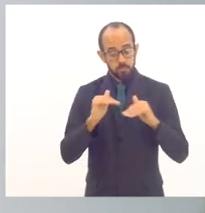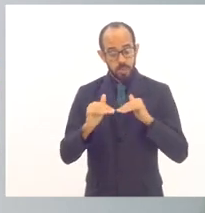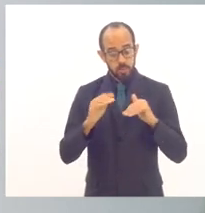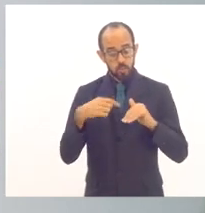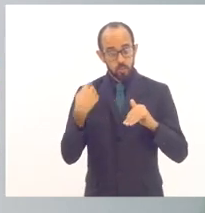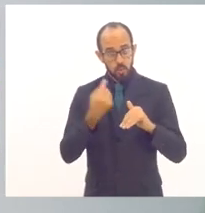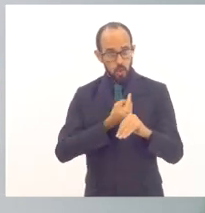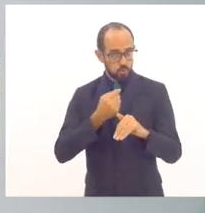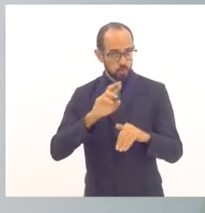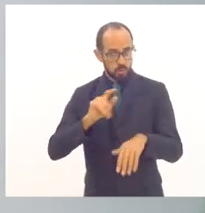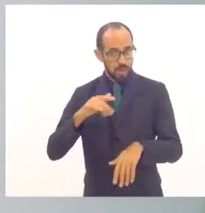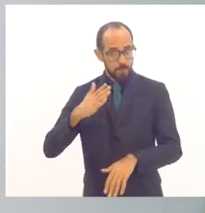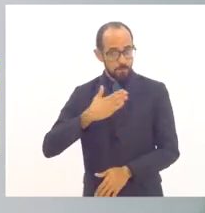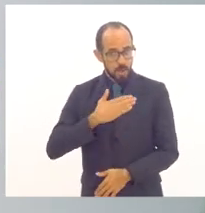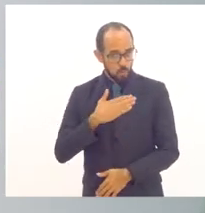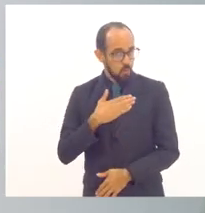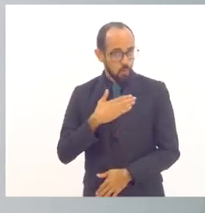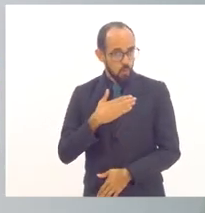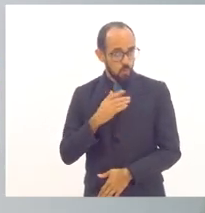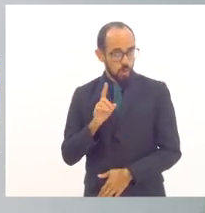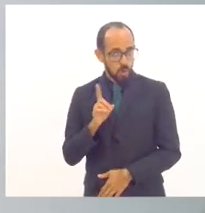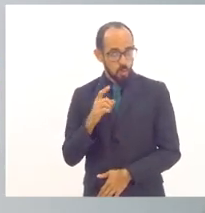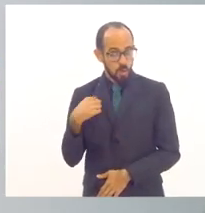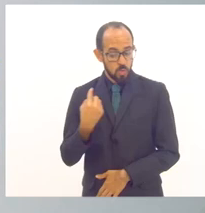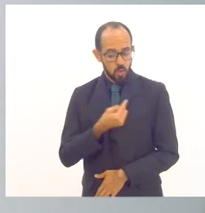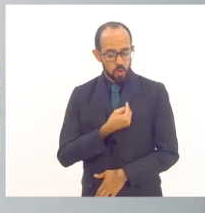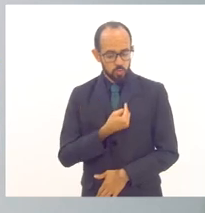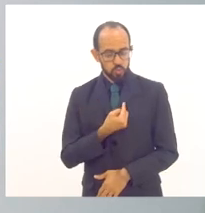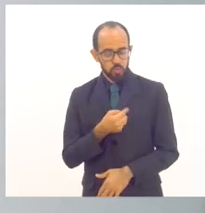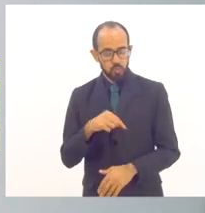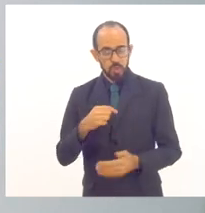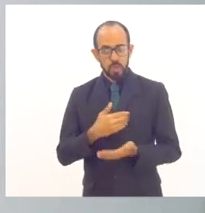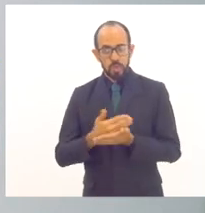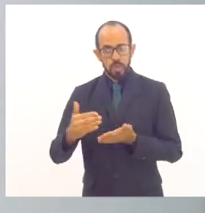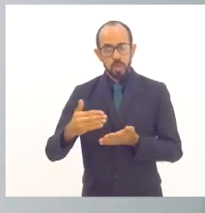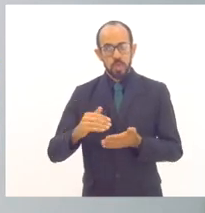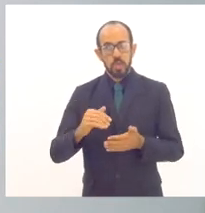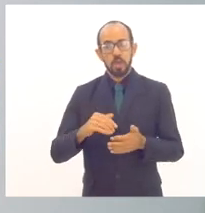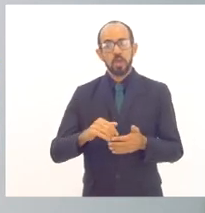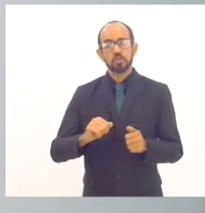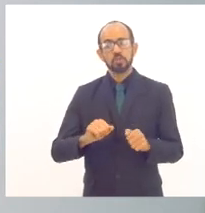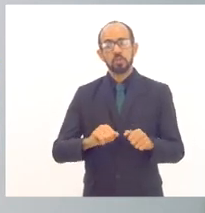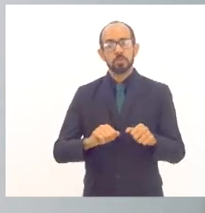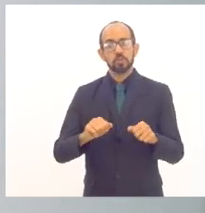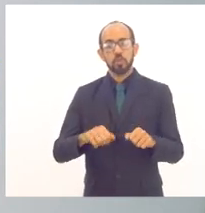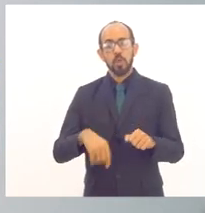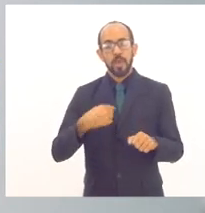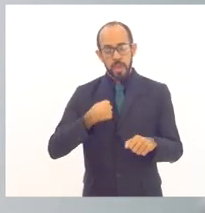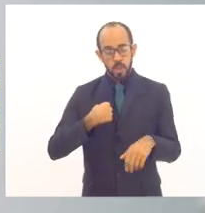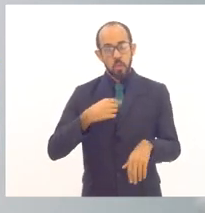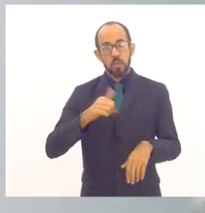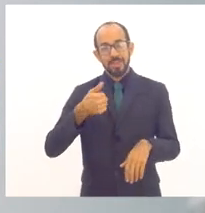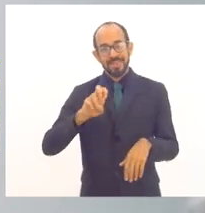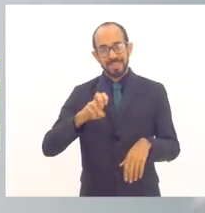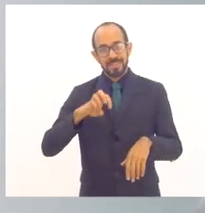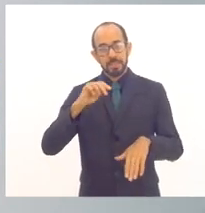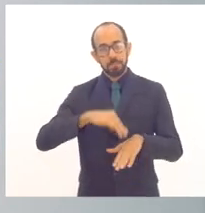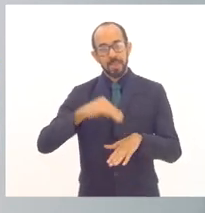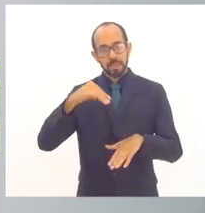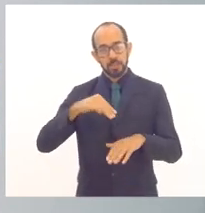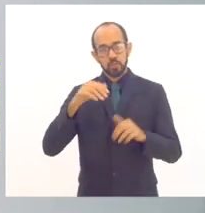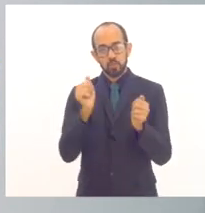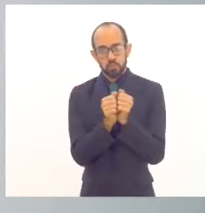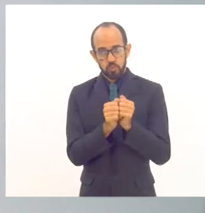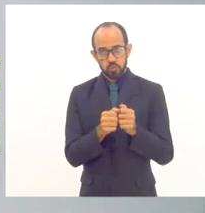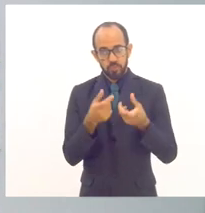é apenas eu. Foi eu, a princípio, né, fui eu e mais 15 mestres que compramos essa briga de estar realmente organizando,